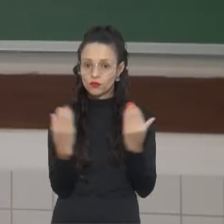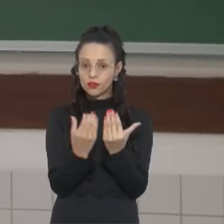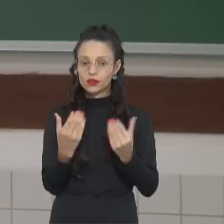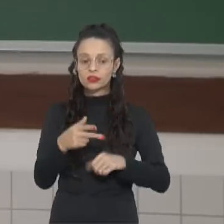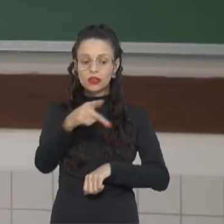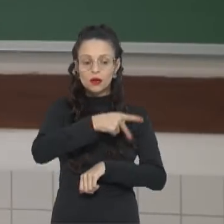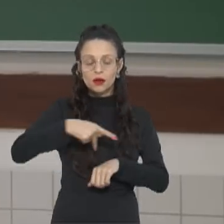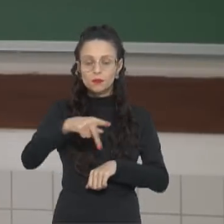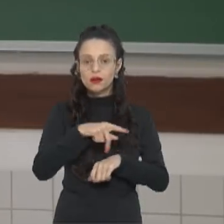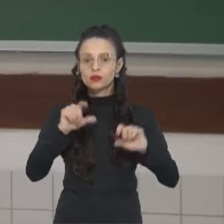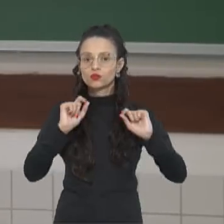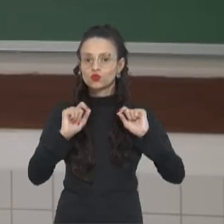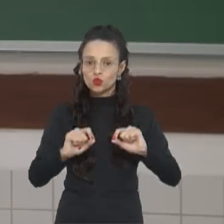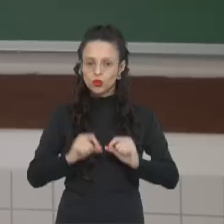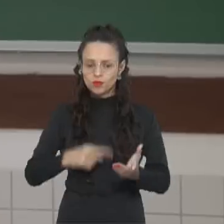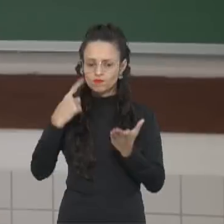países